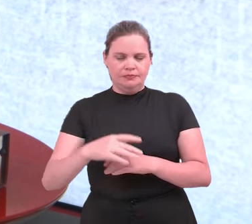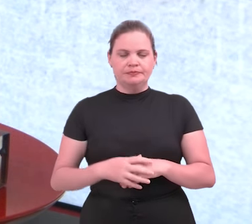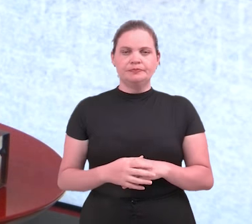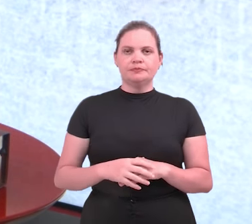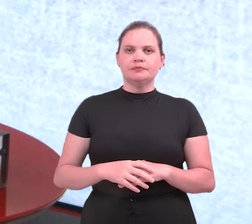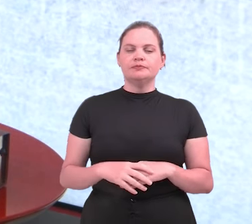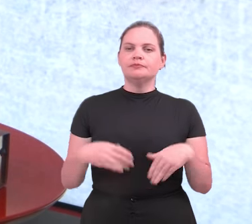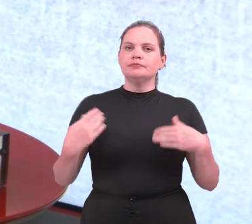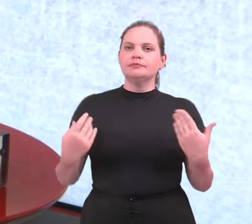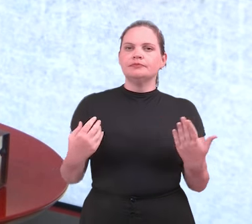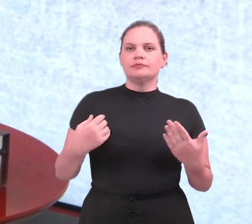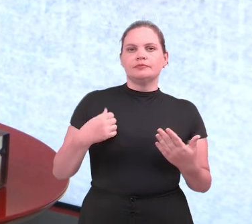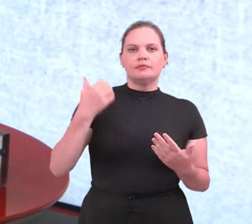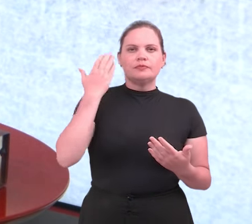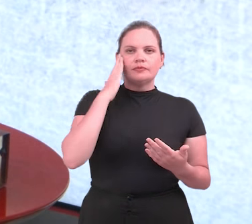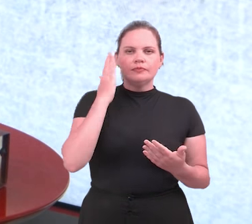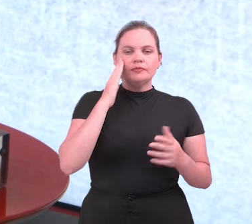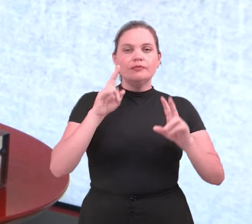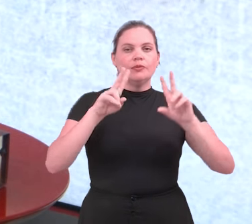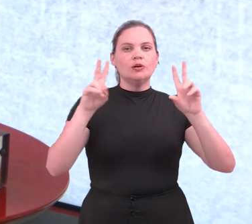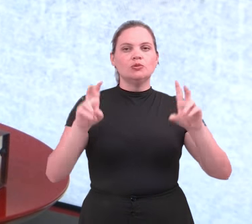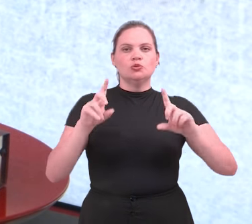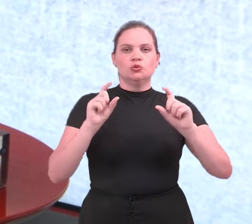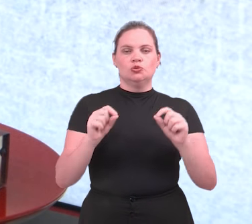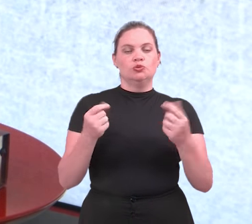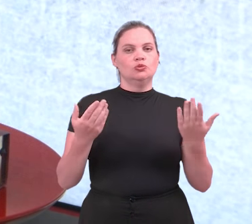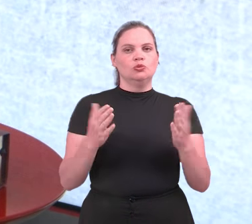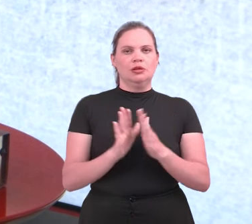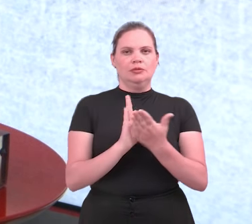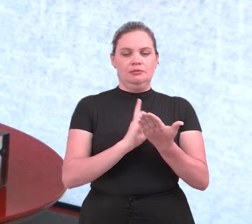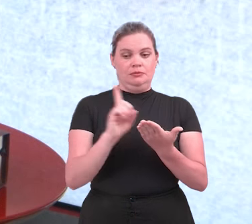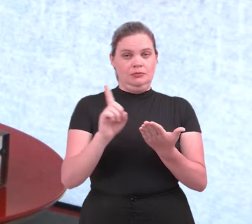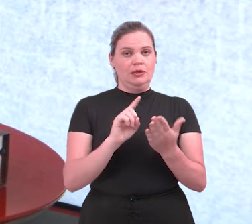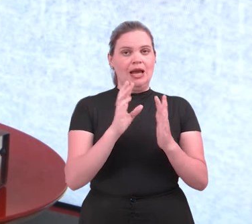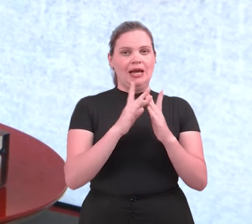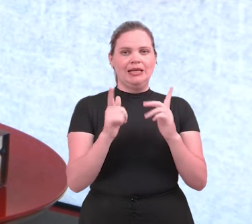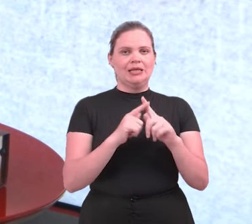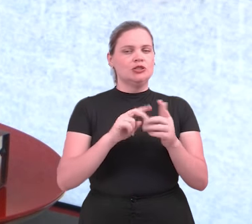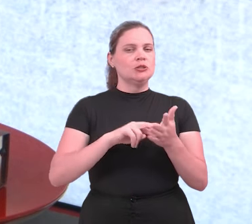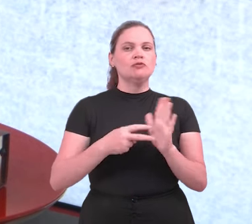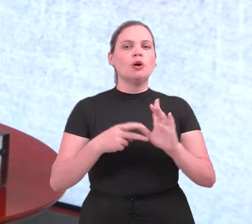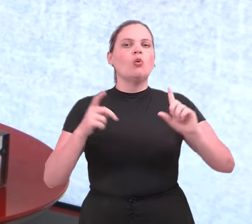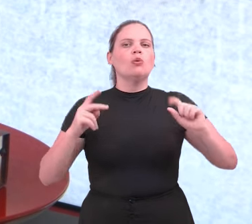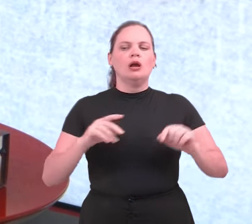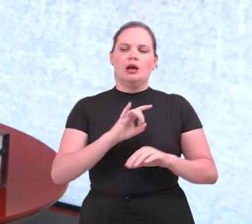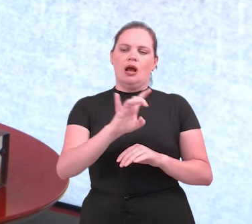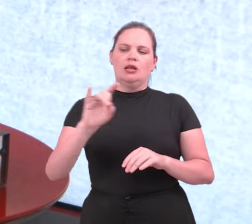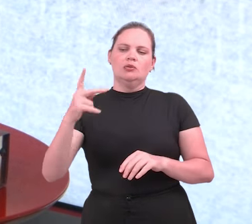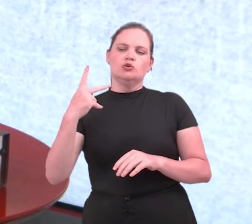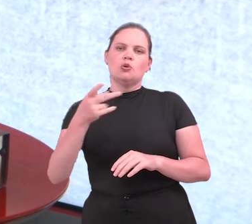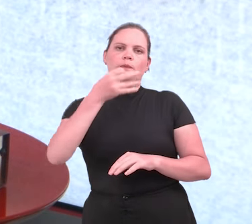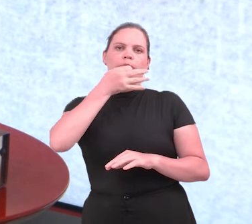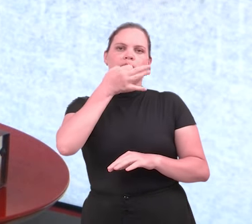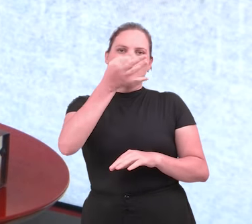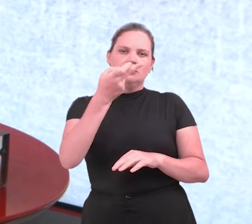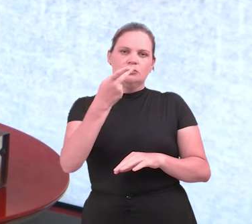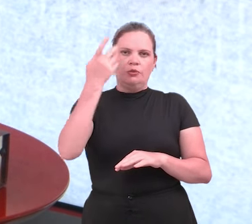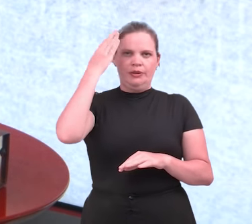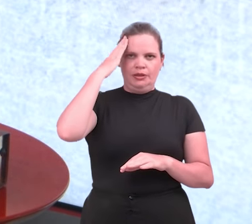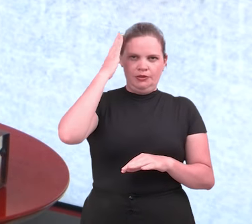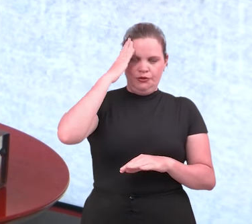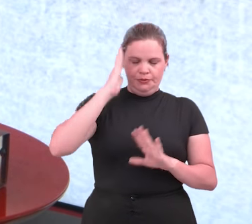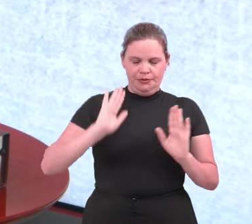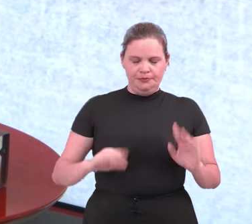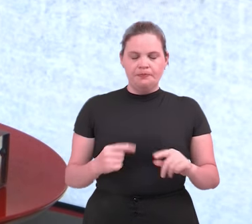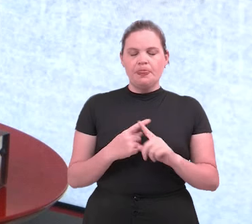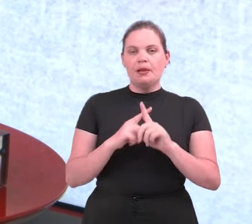nos referimos a interpretações relativas ao assunto igreja. Em outras palavras, as várias